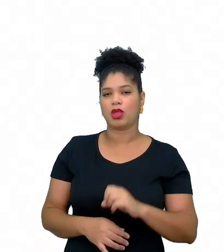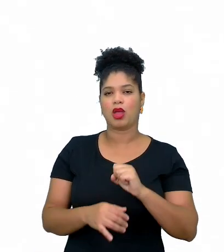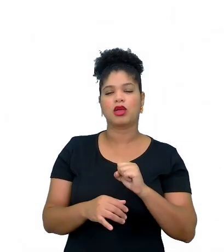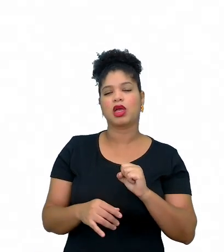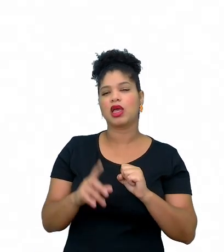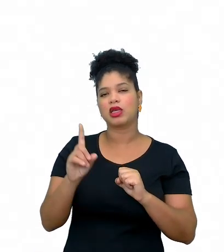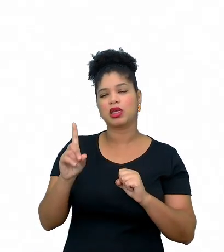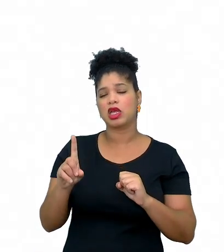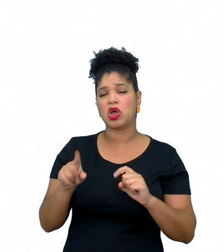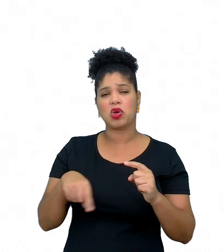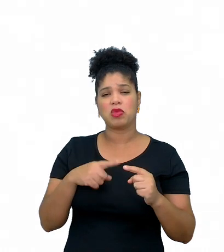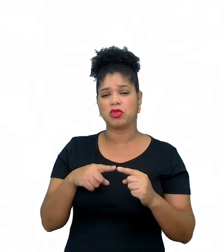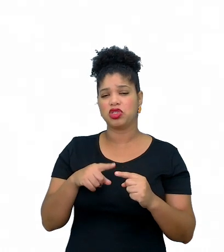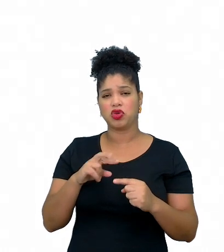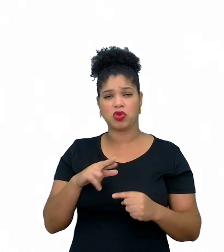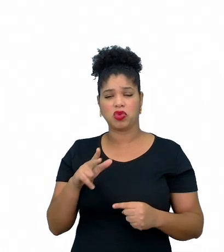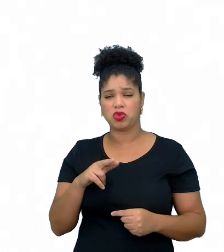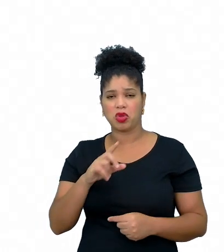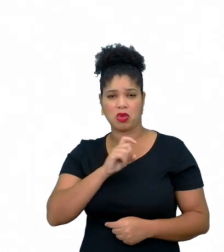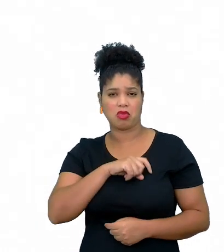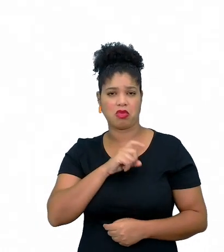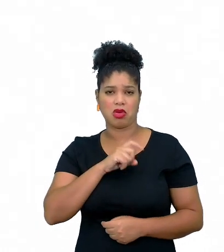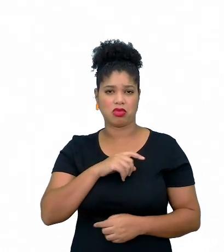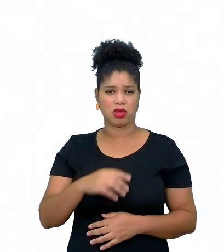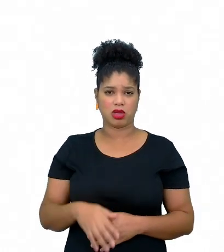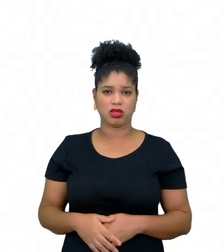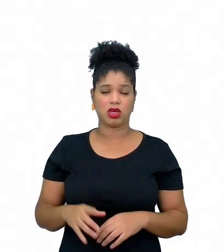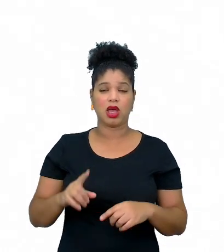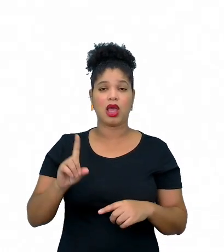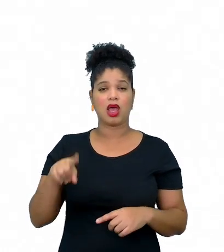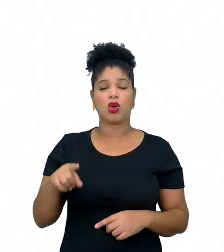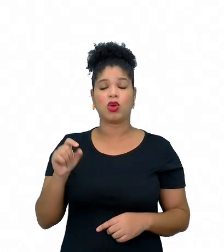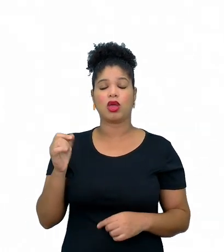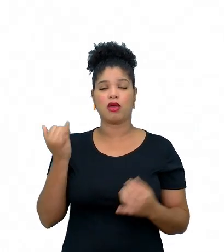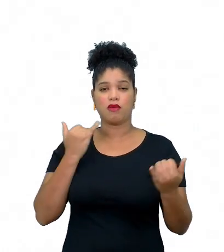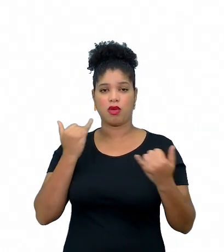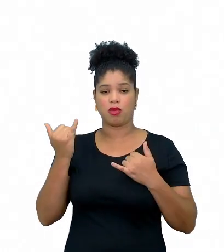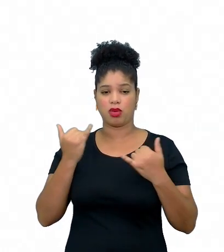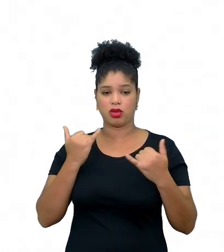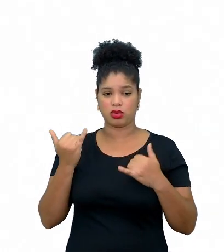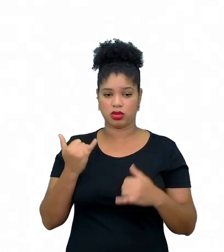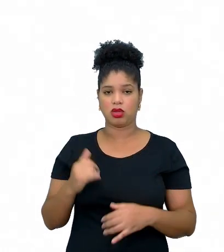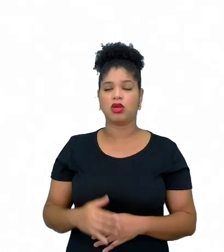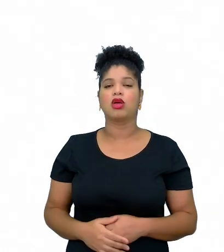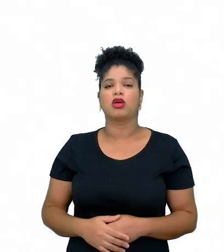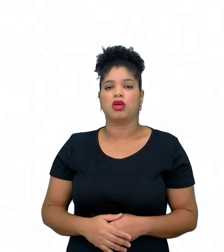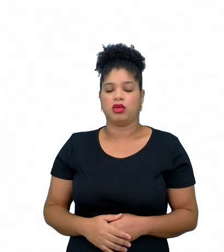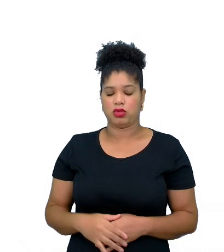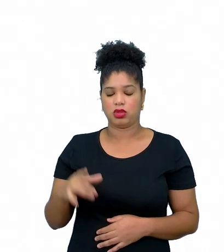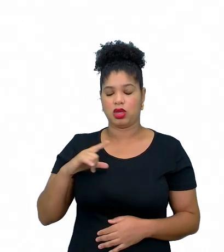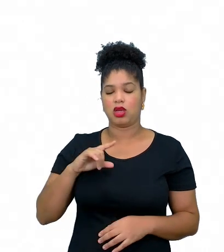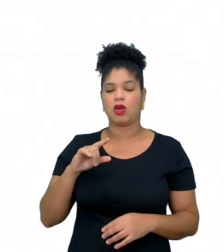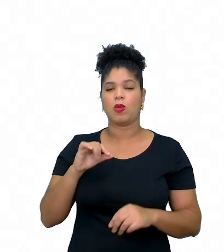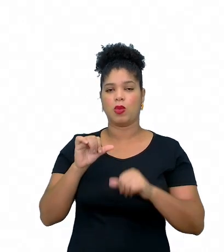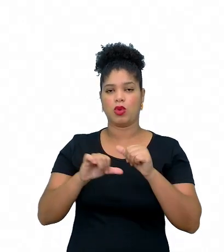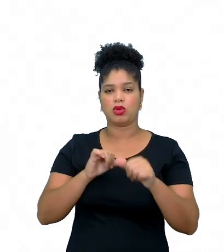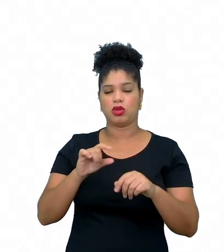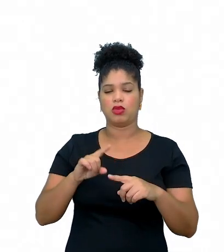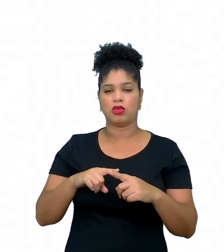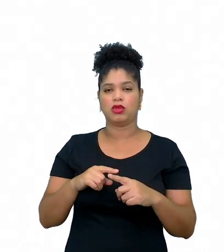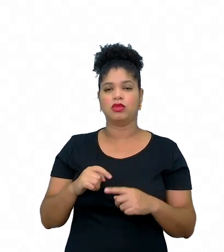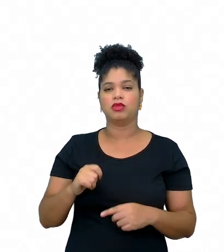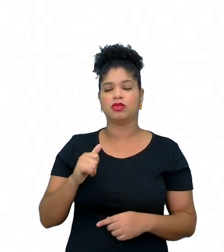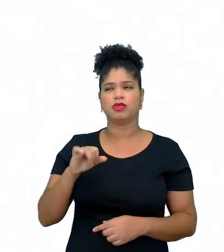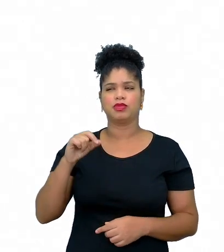Não tem intenção de causar mal, mas com potencial para enganar. Quantas vezes, né, se nós fizermos um exame